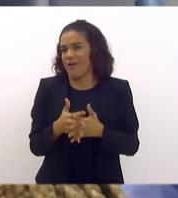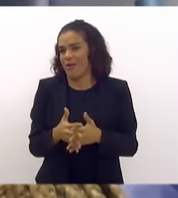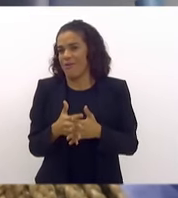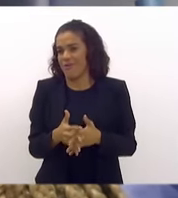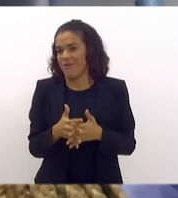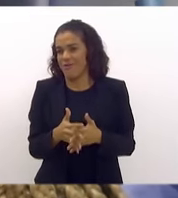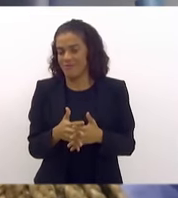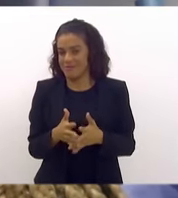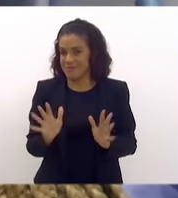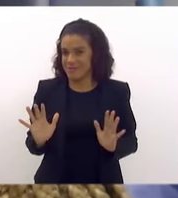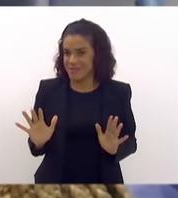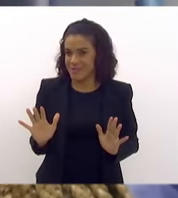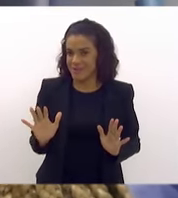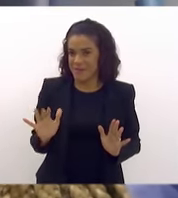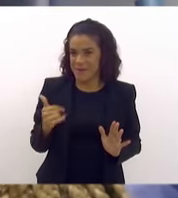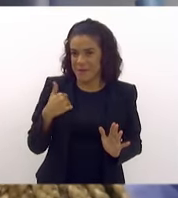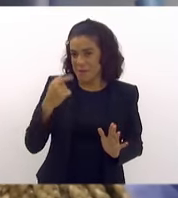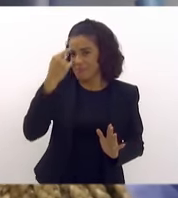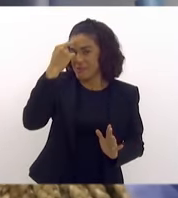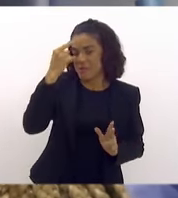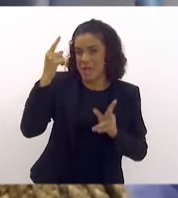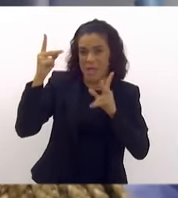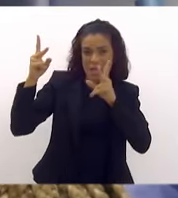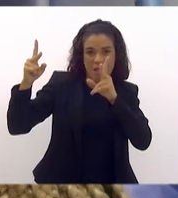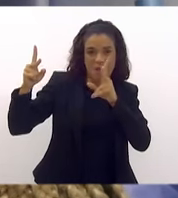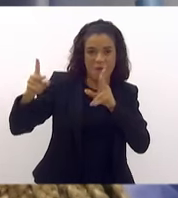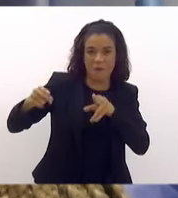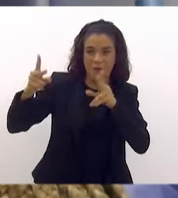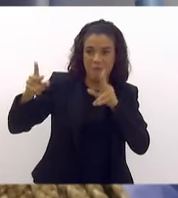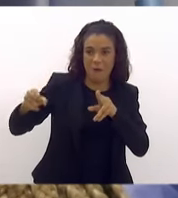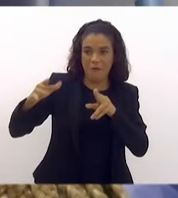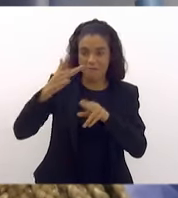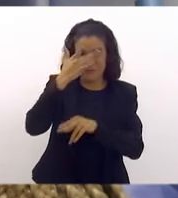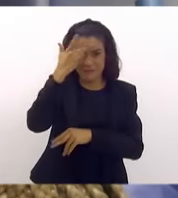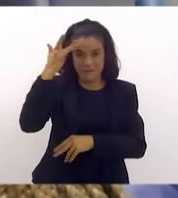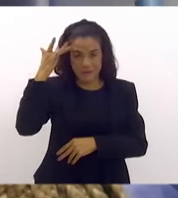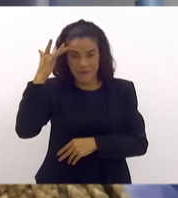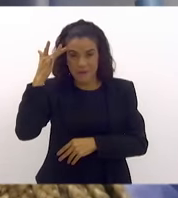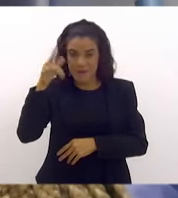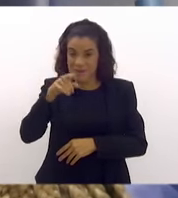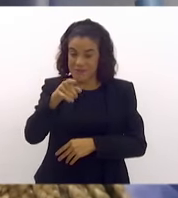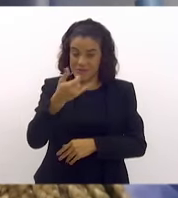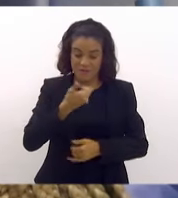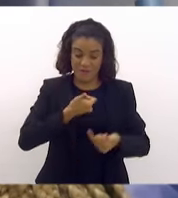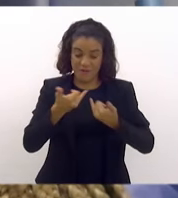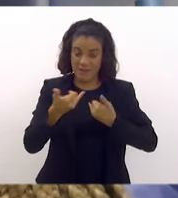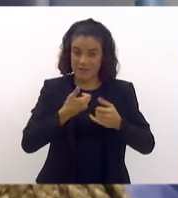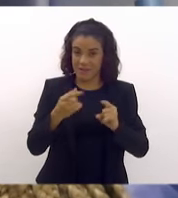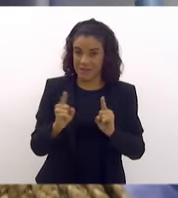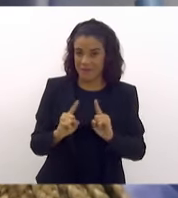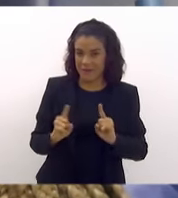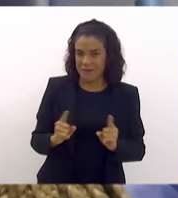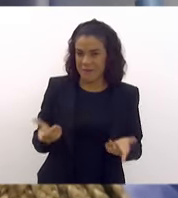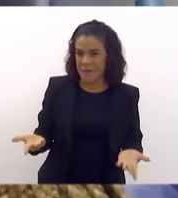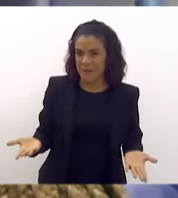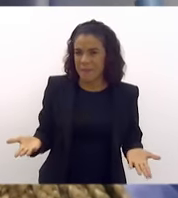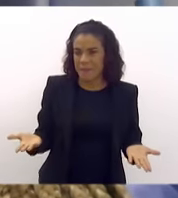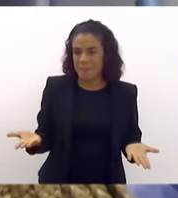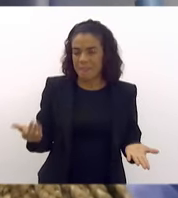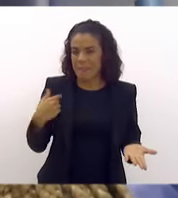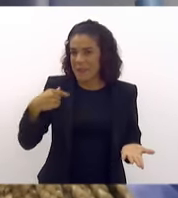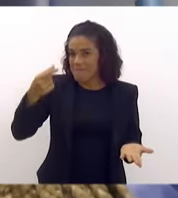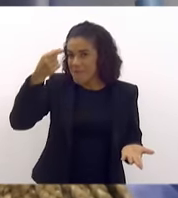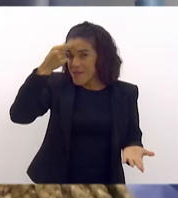tratava de um mesmo da mesmas das mesmas pessoas e vocês estão relatando que não olha minha